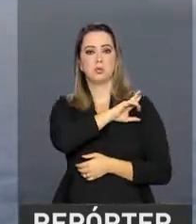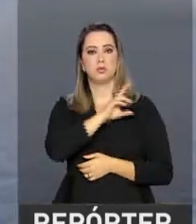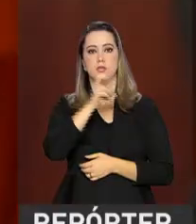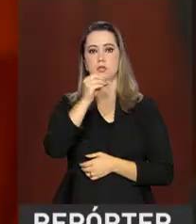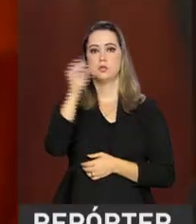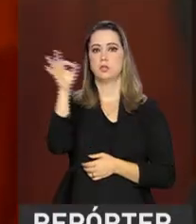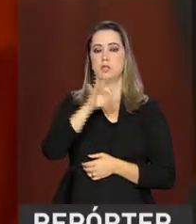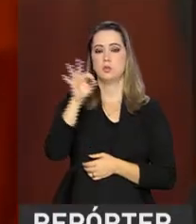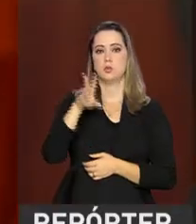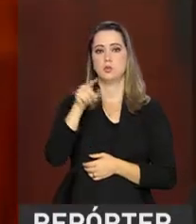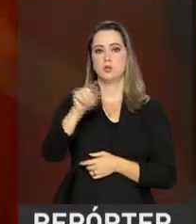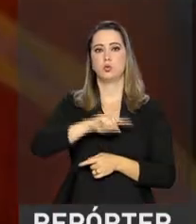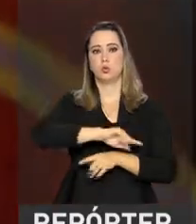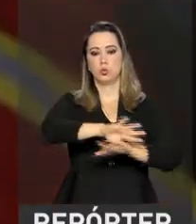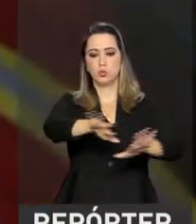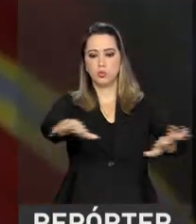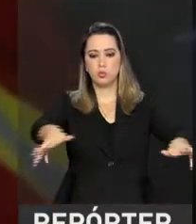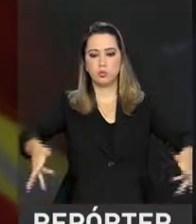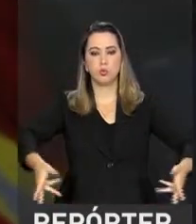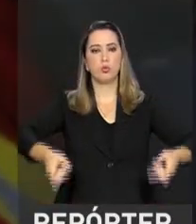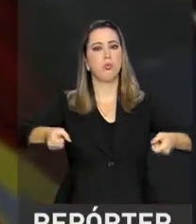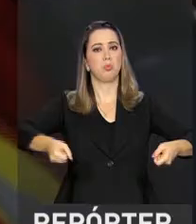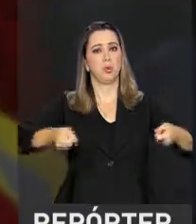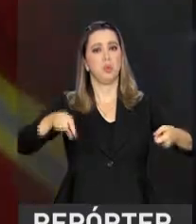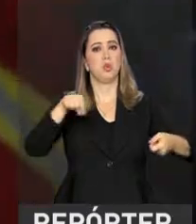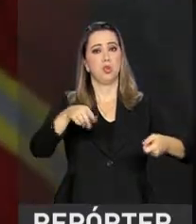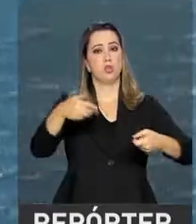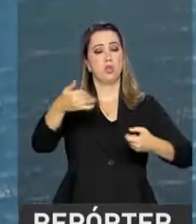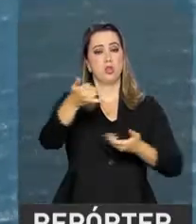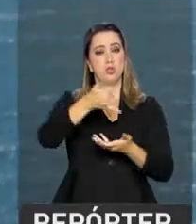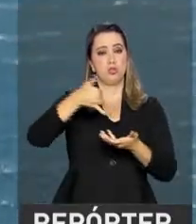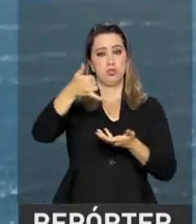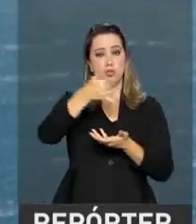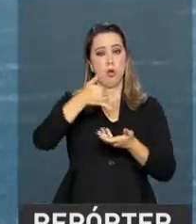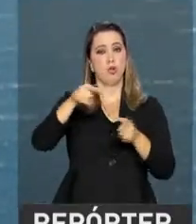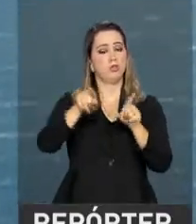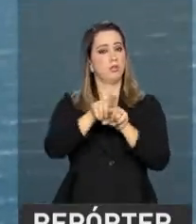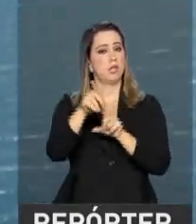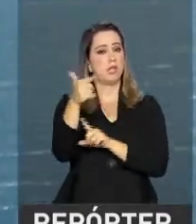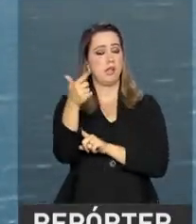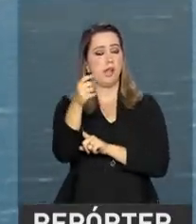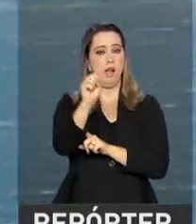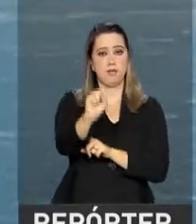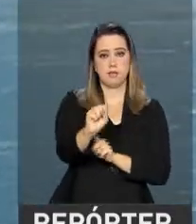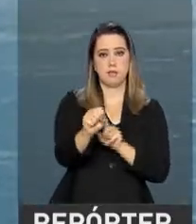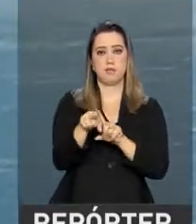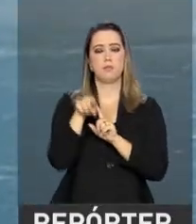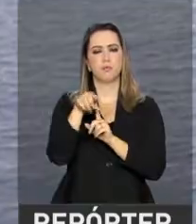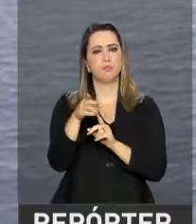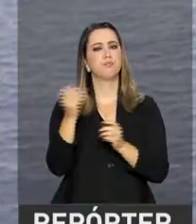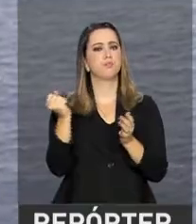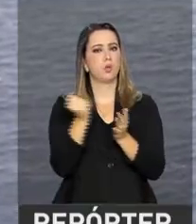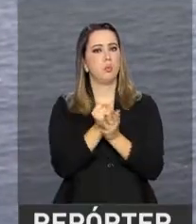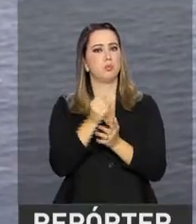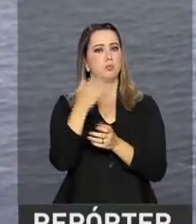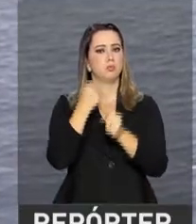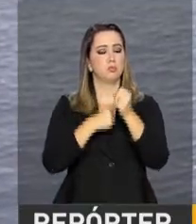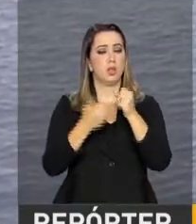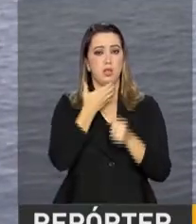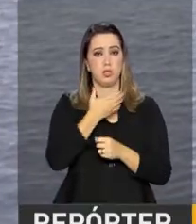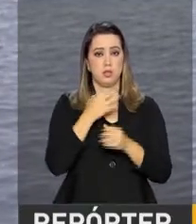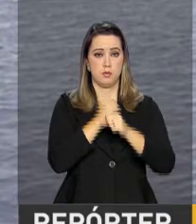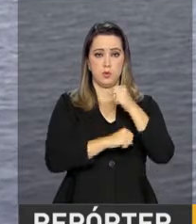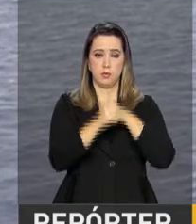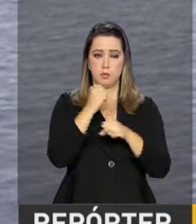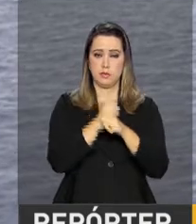produção brasileira de barris de petróleo e gás natural. O marco foi registrado em dezembro do ano passado. Até 2012, o